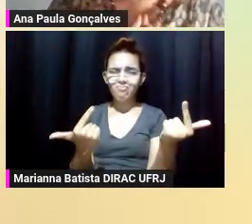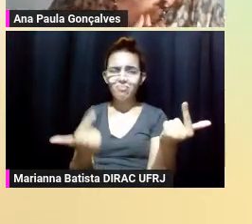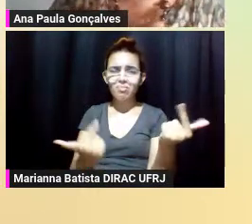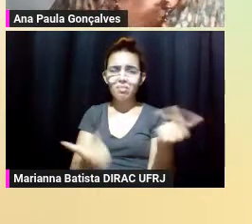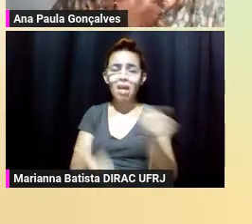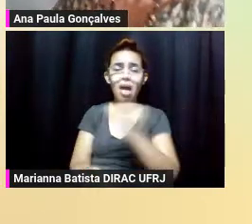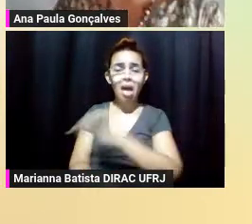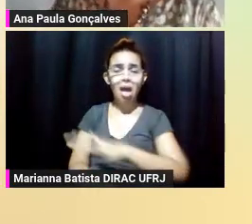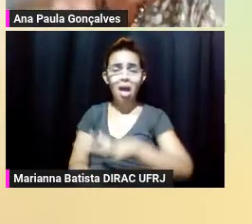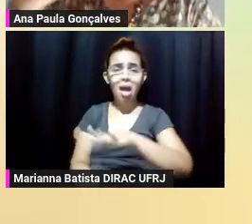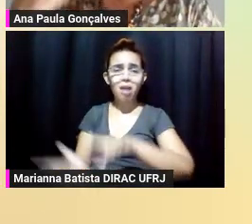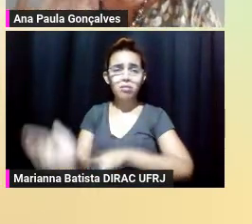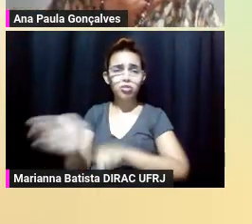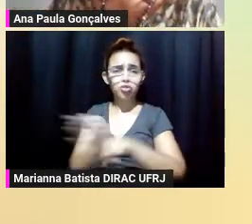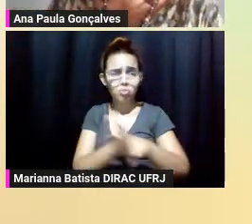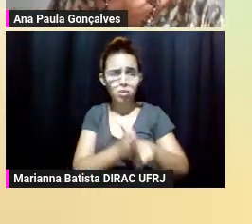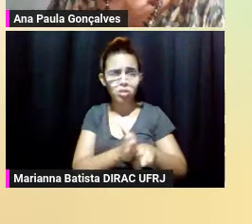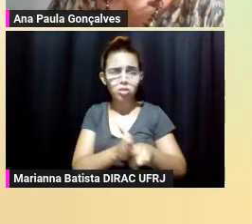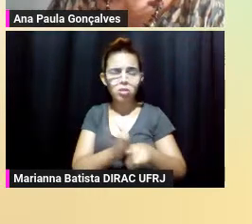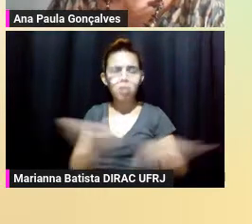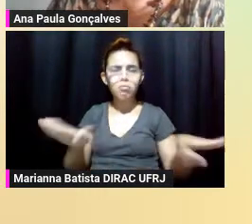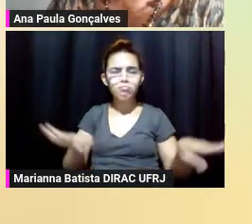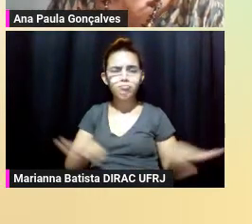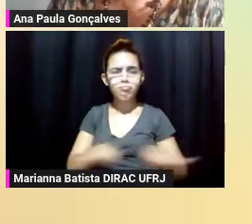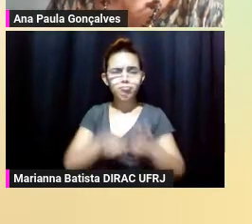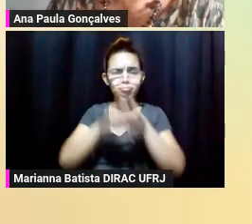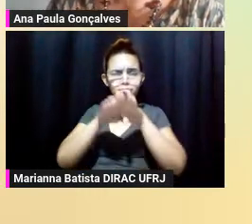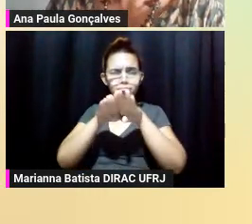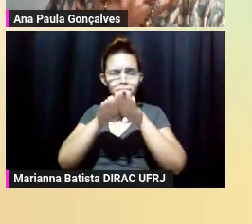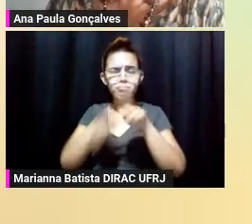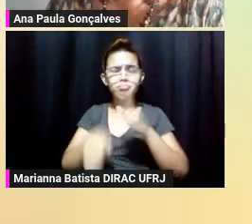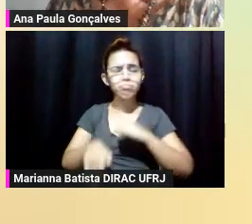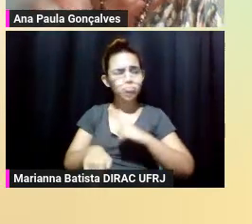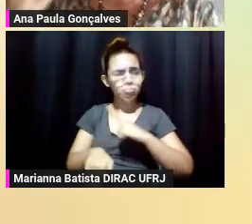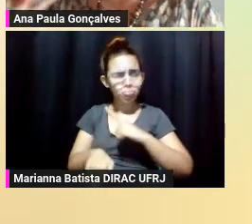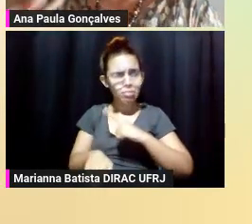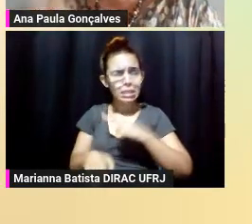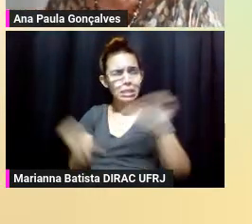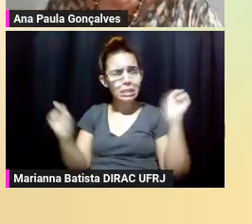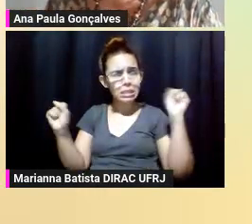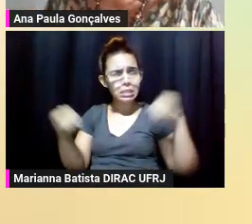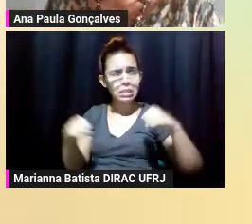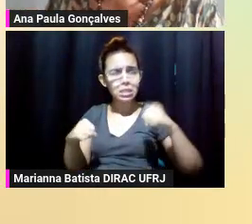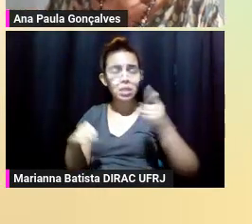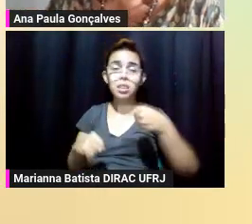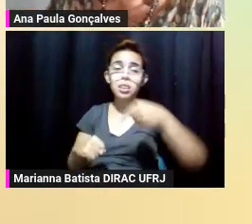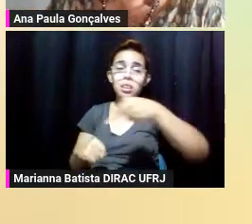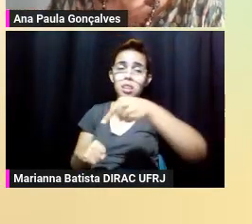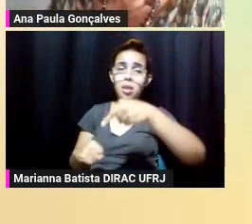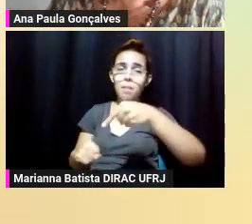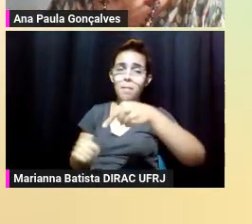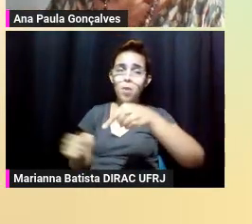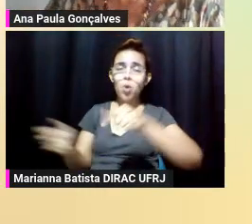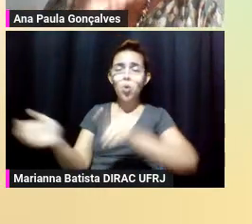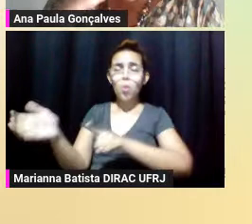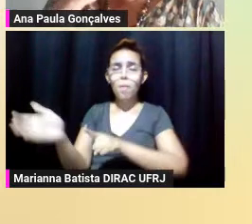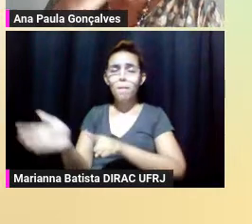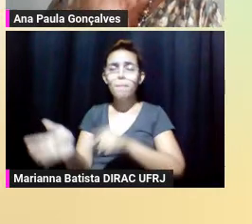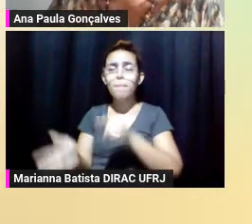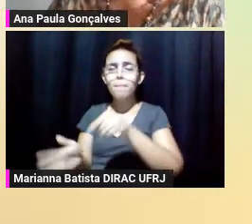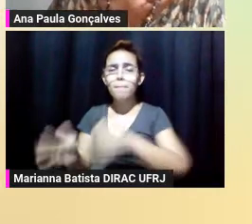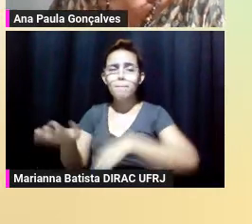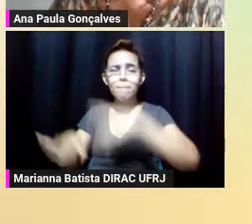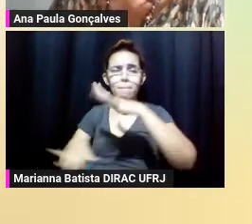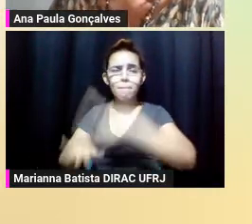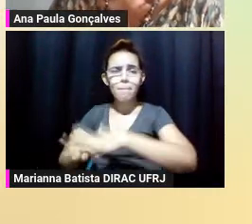pesquisa. E depois eu vou para o laboratório de matemática e sou orientada pela professora Ana Kaleff. Antes